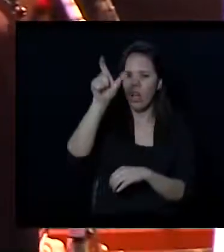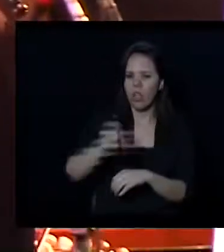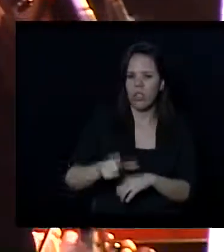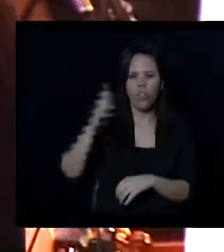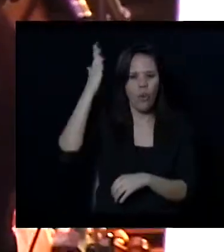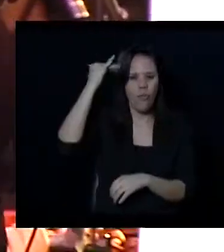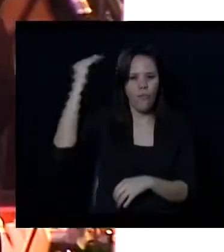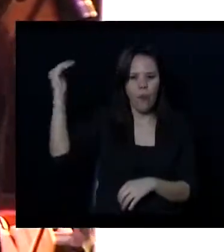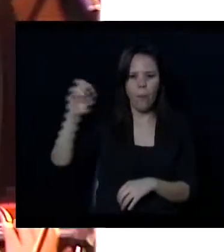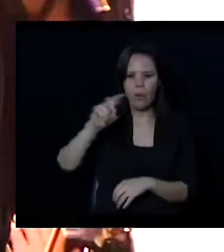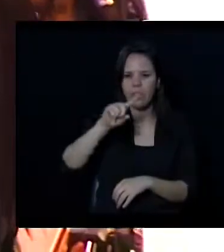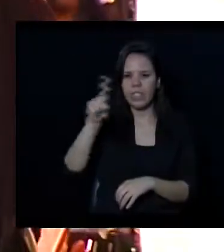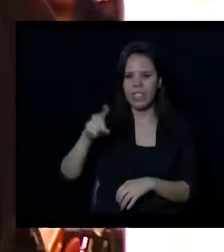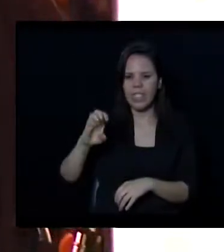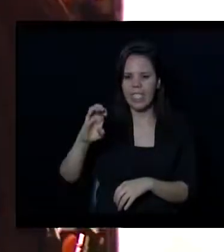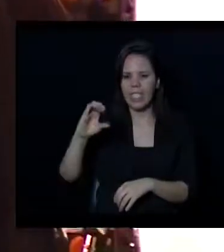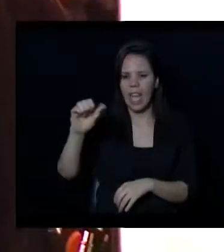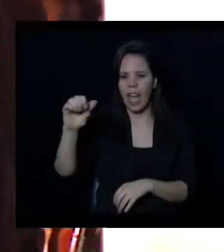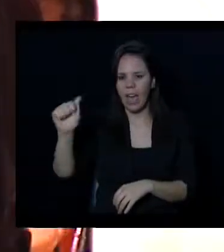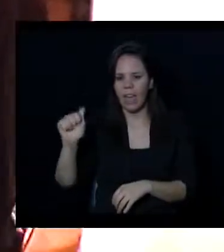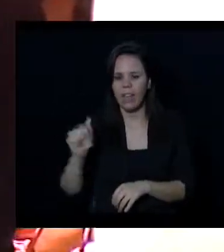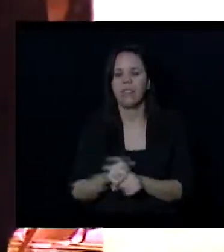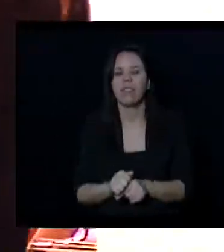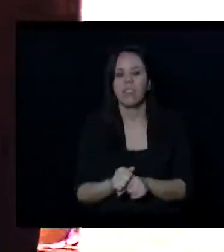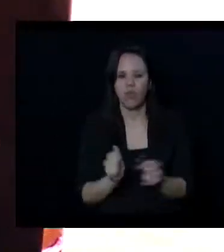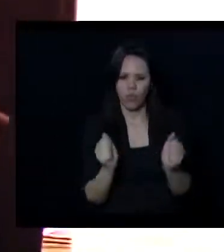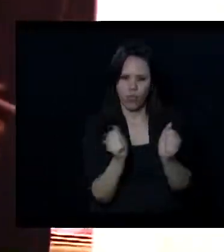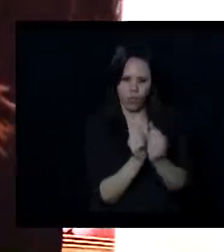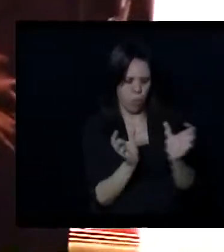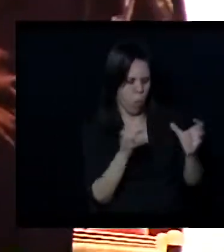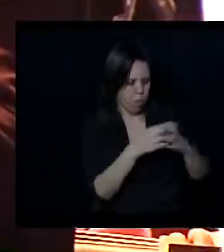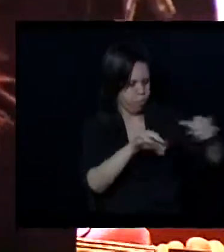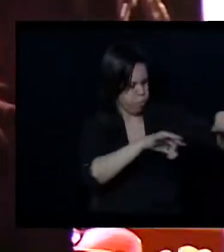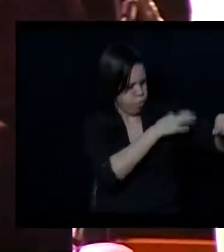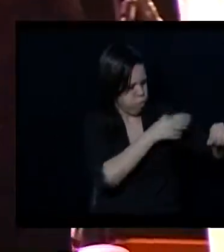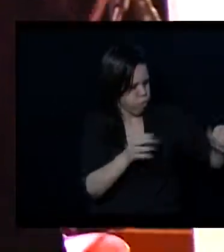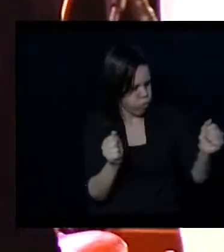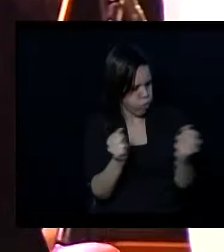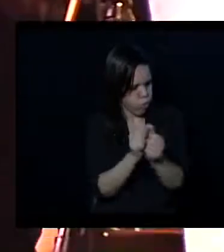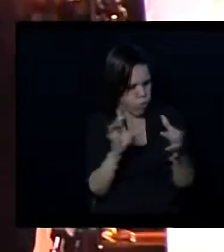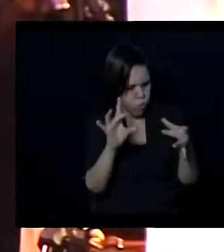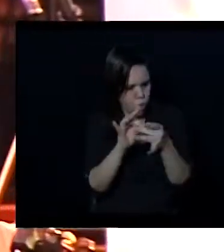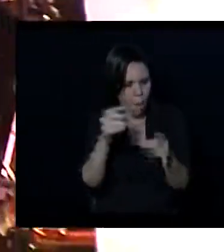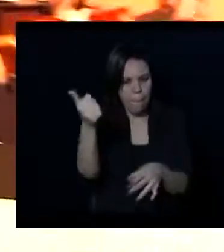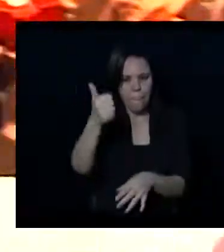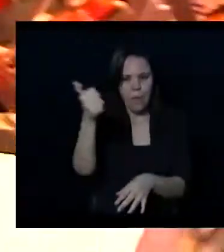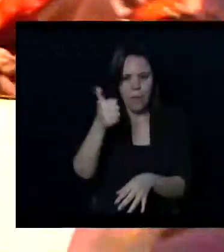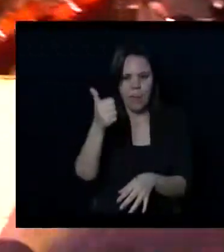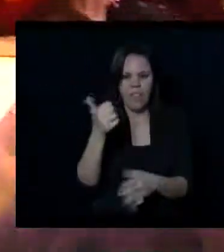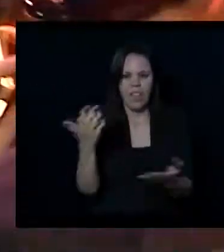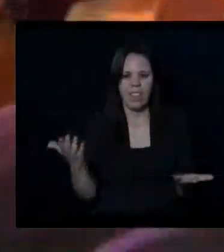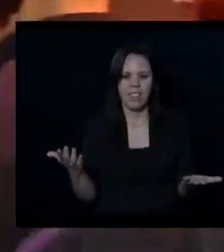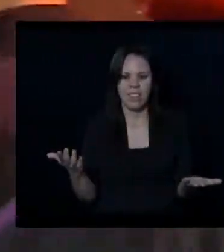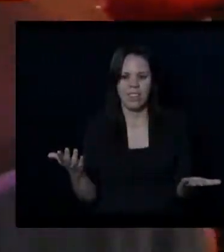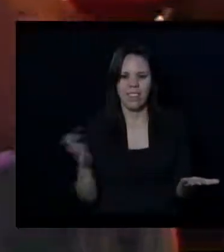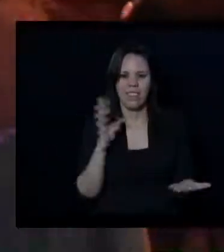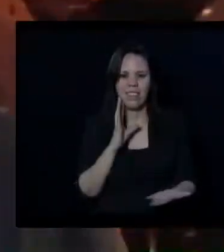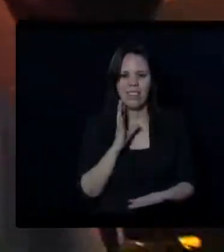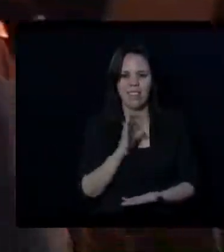Zé Cabaleiro e a Orquestra Sinfônica de Campinas juntos pela primeira vez.